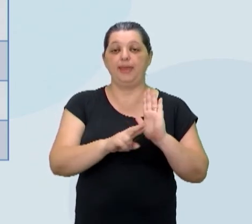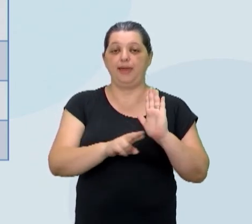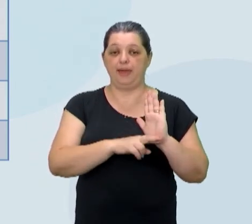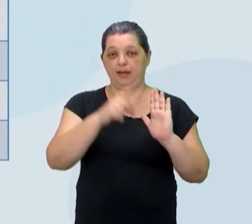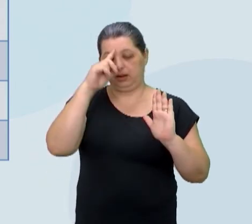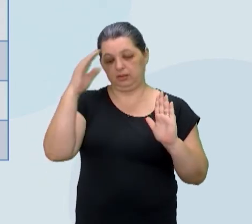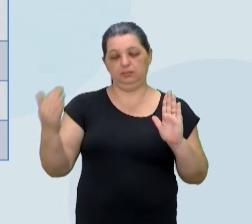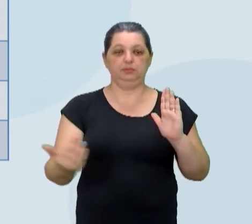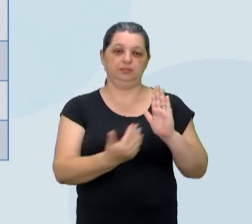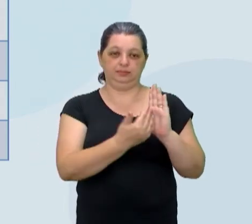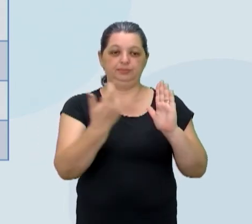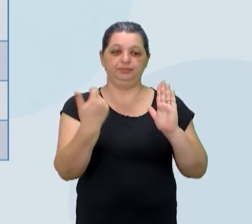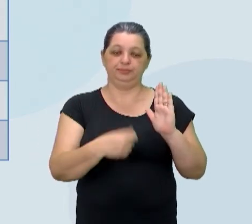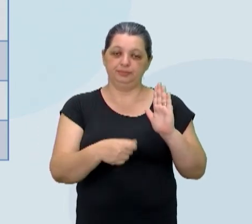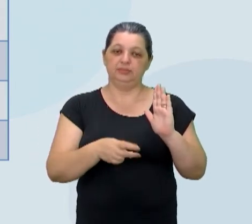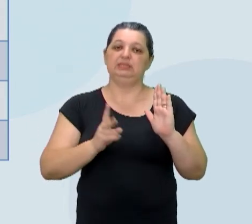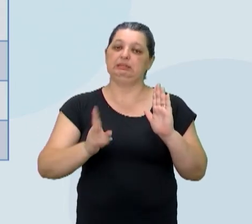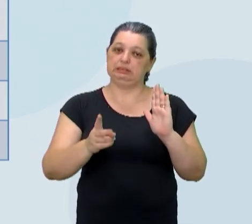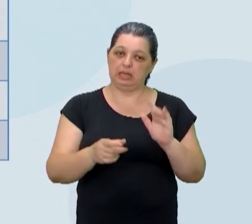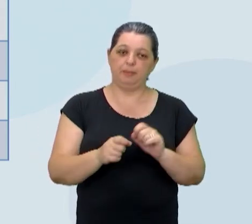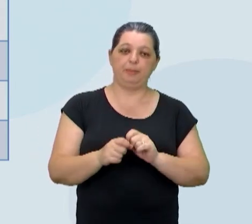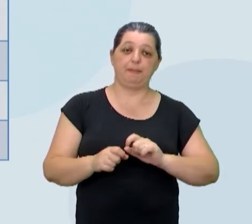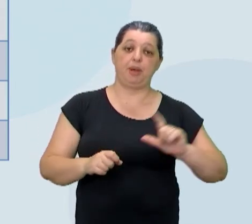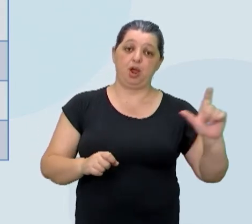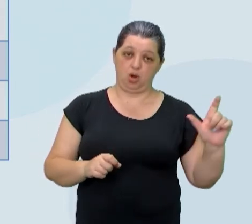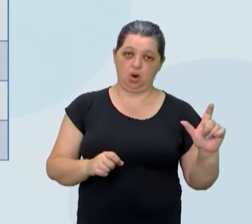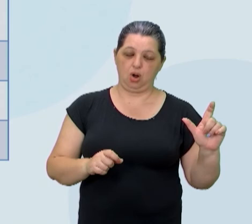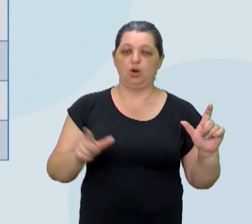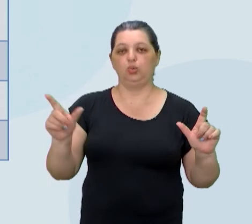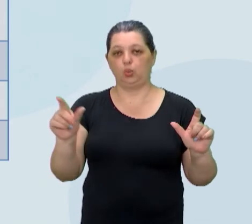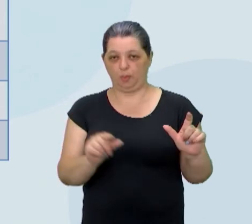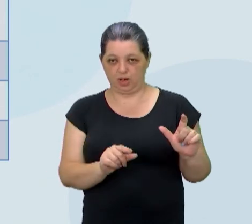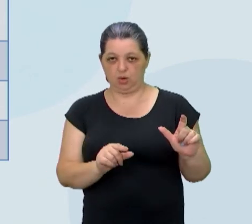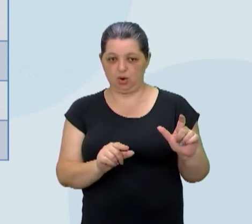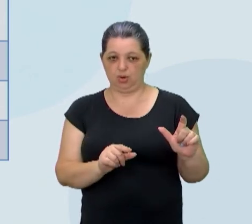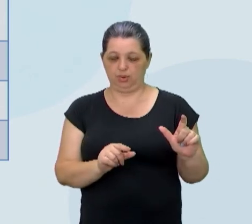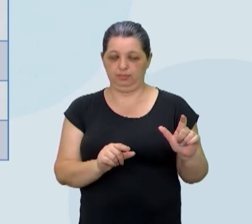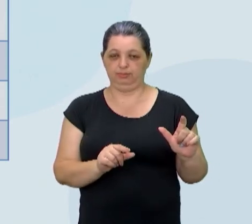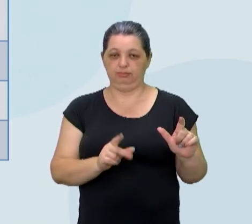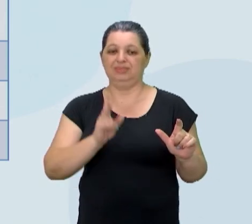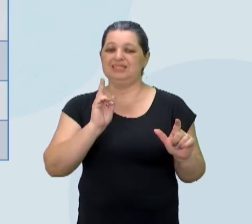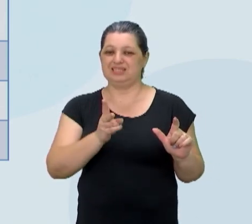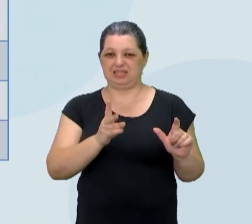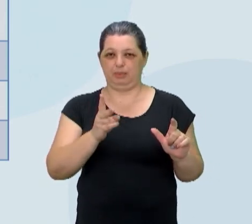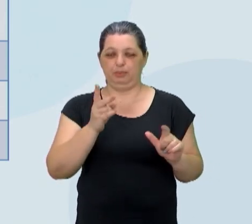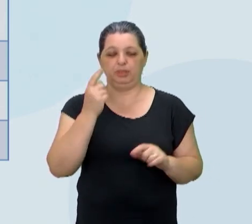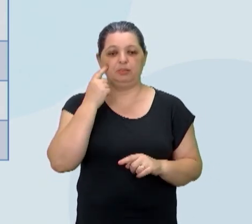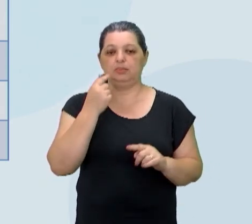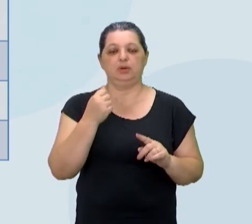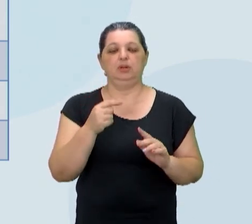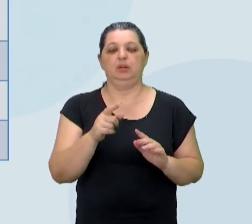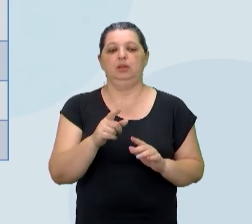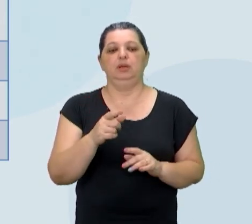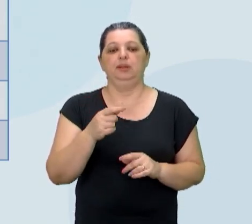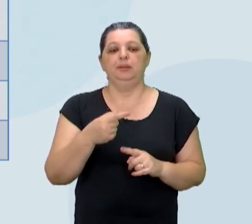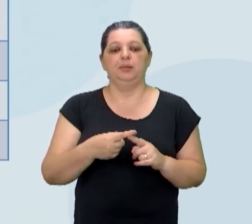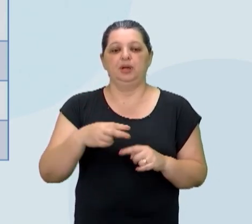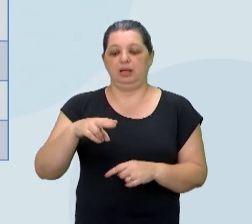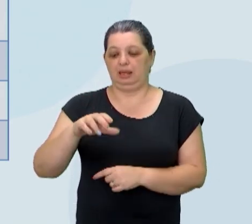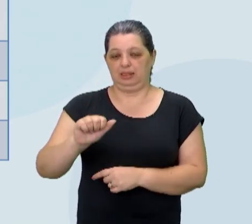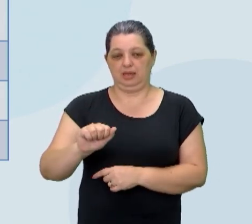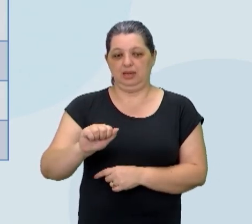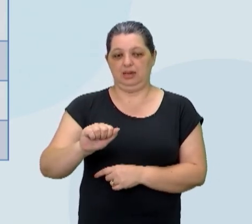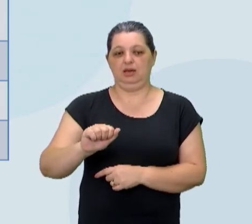Sempre eu vou tirar a maior eletronegatividade da menor. Então, por isso que ali no caso, não quer dizer que o Na